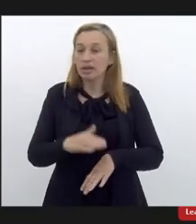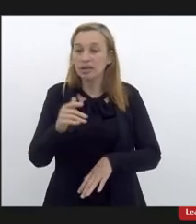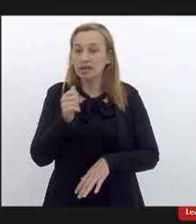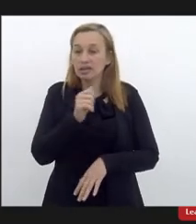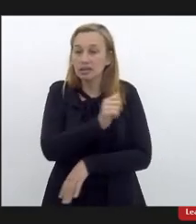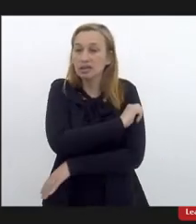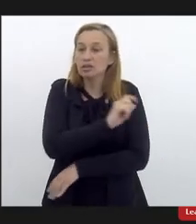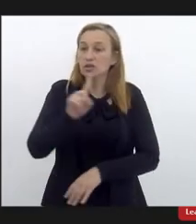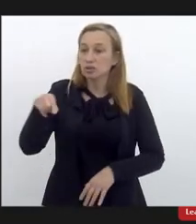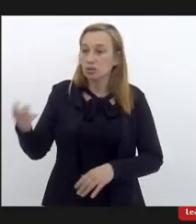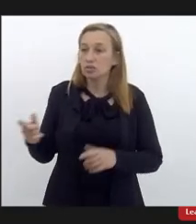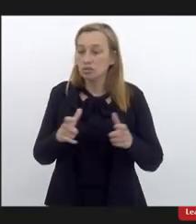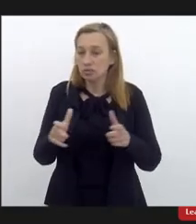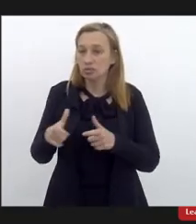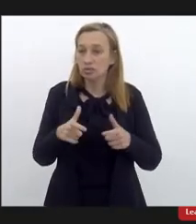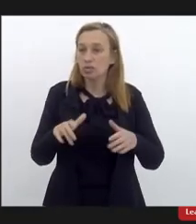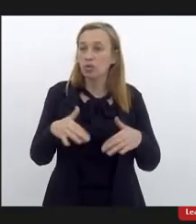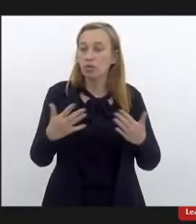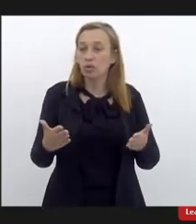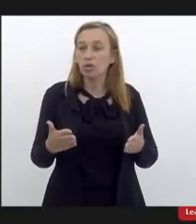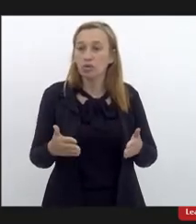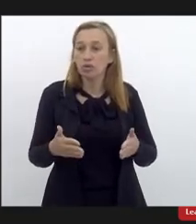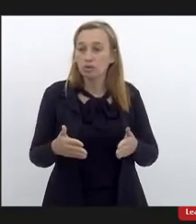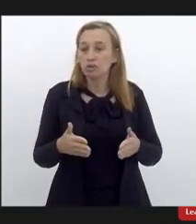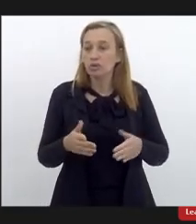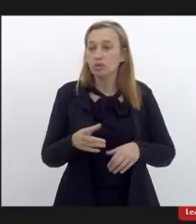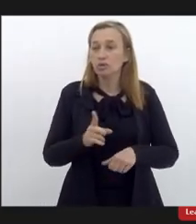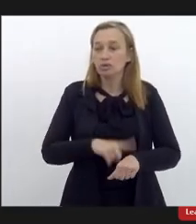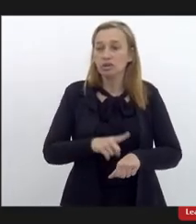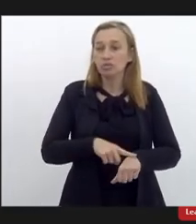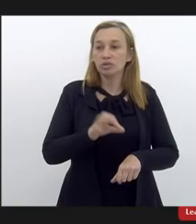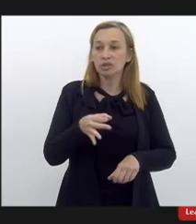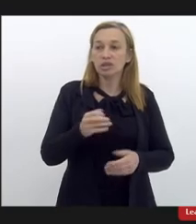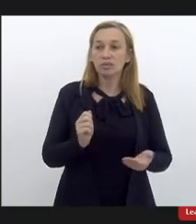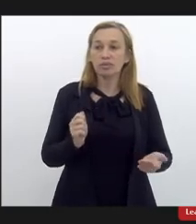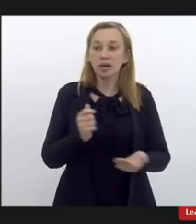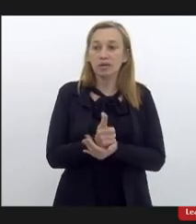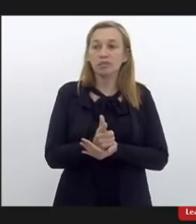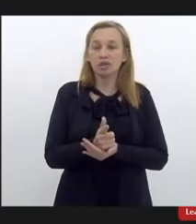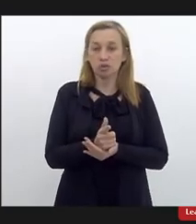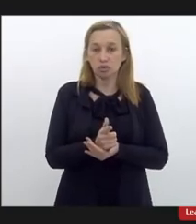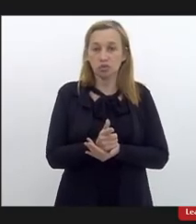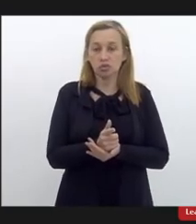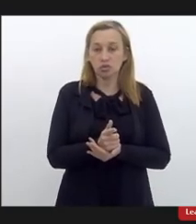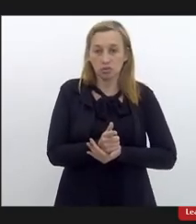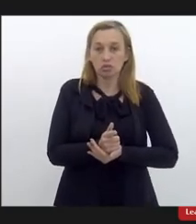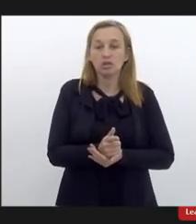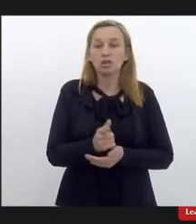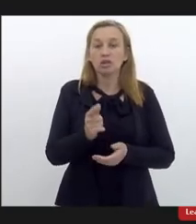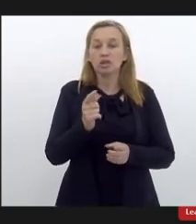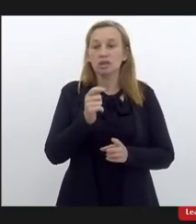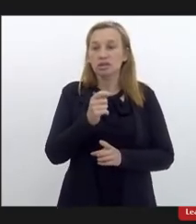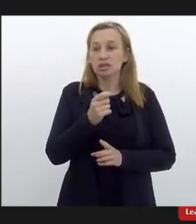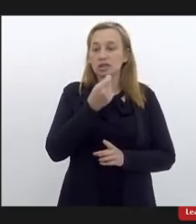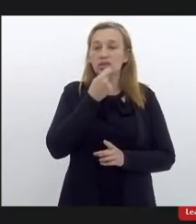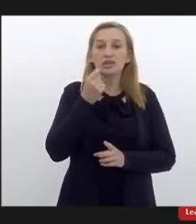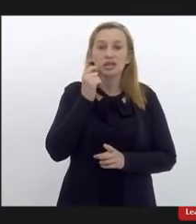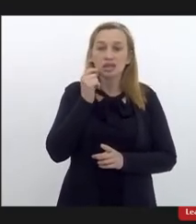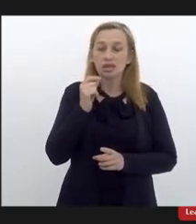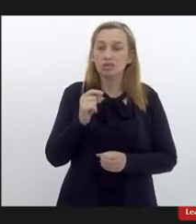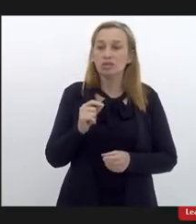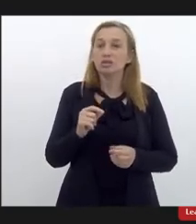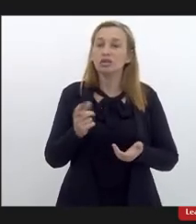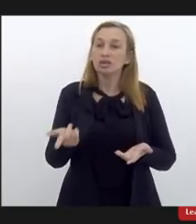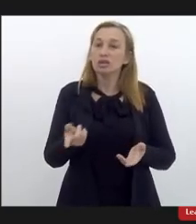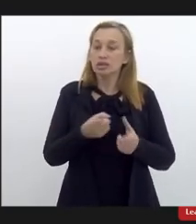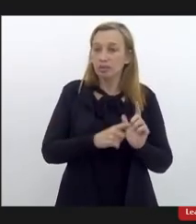outras unidades, qual é a previsão do pagamento dessa bolsa de setembro, mediante a regularização dessa dependência de documento para esses